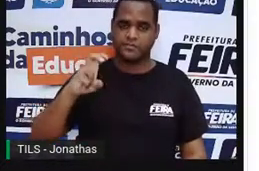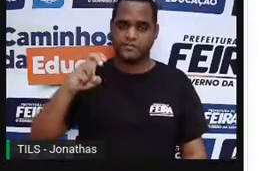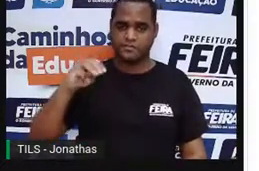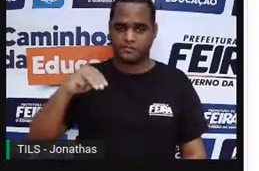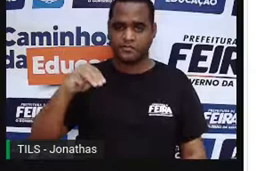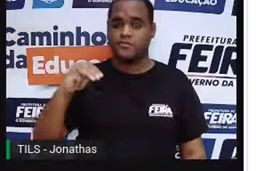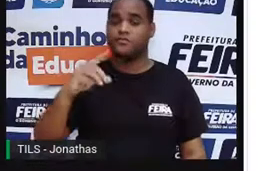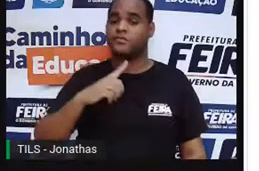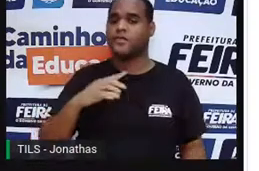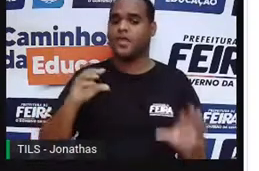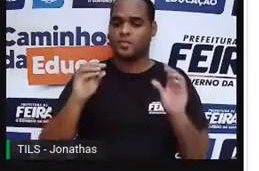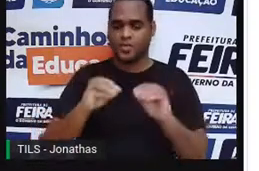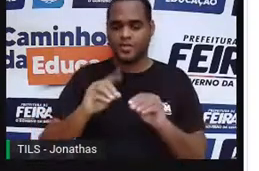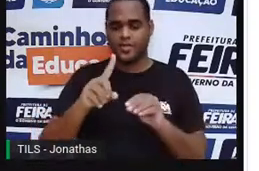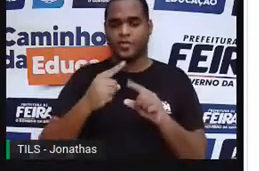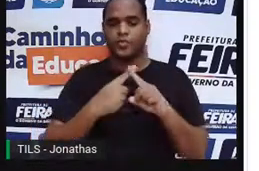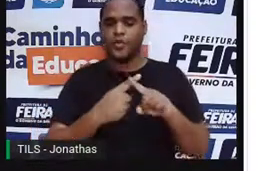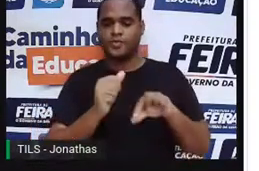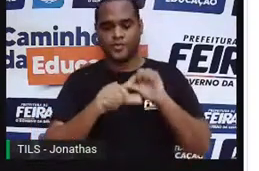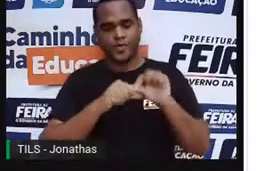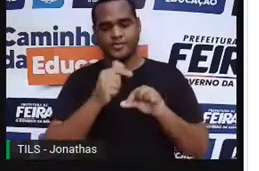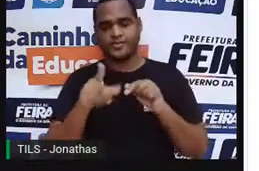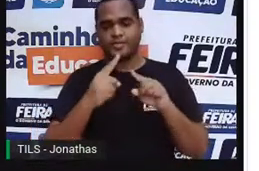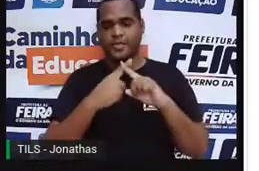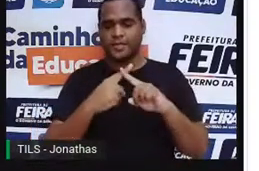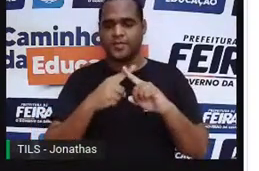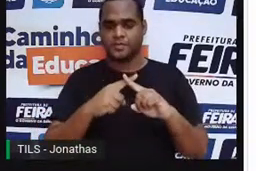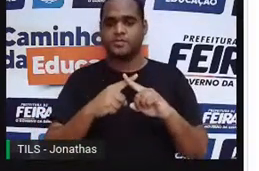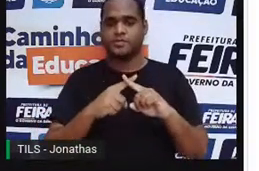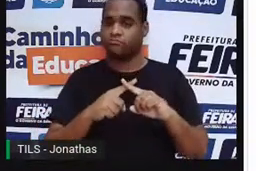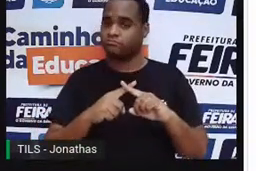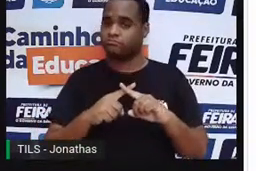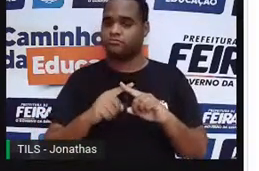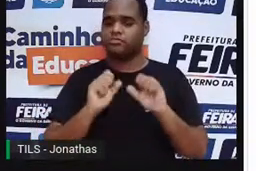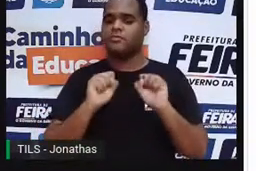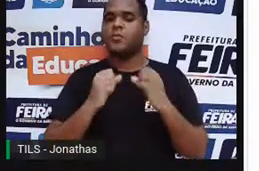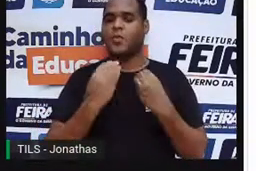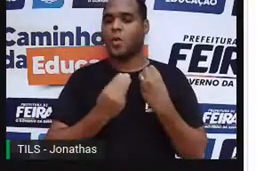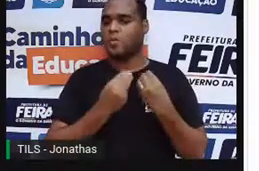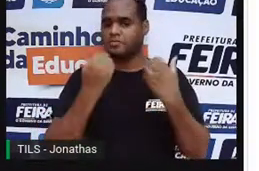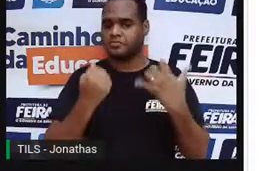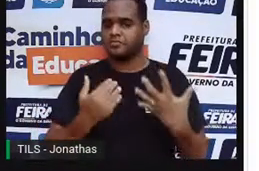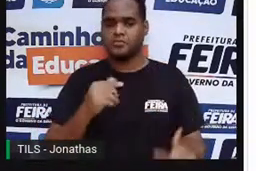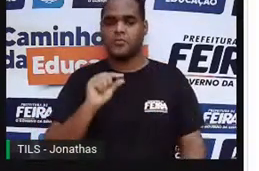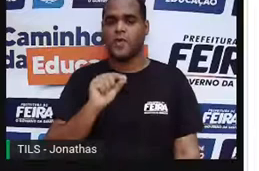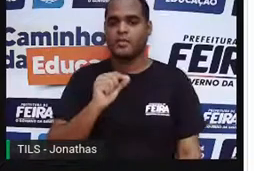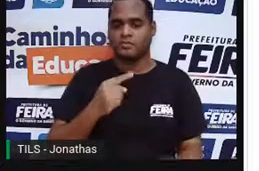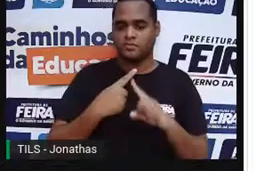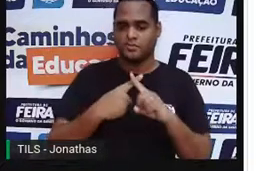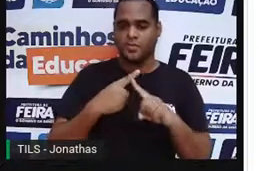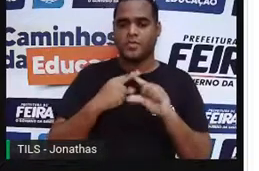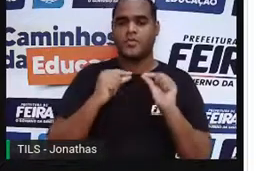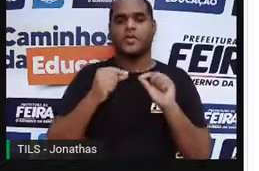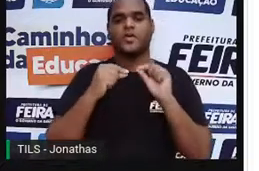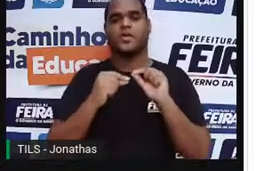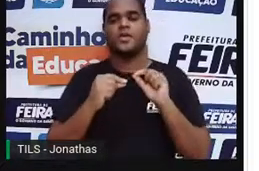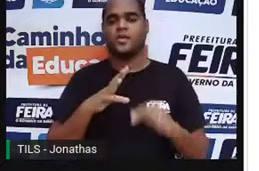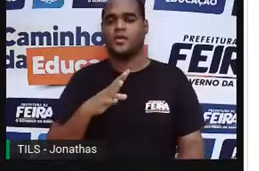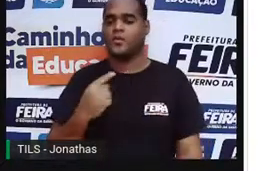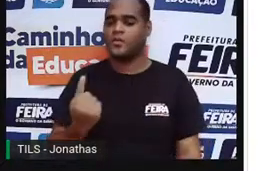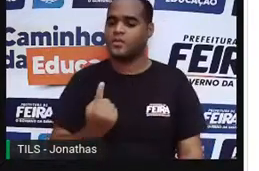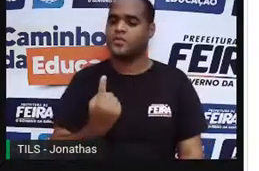isso a gente Vai Multiplicar o porquê que a gente vai multiplicar pela